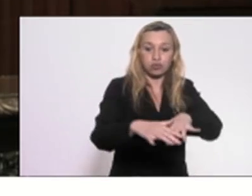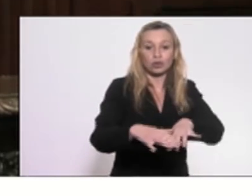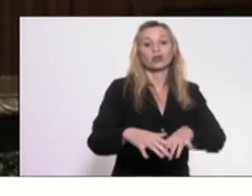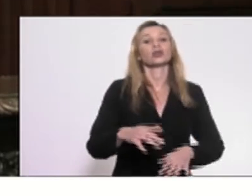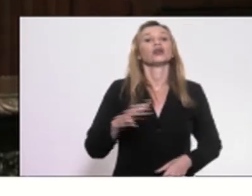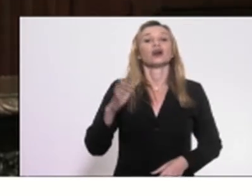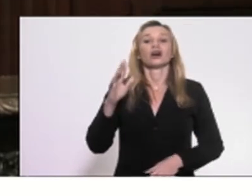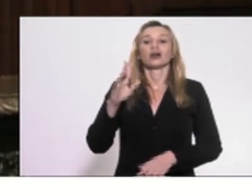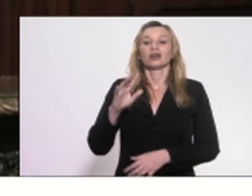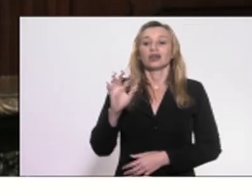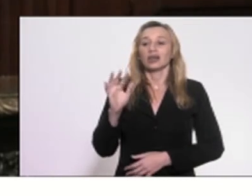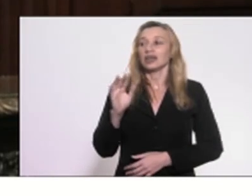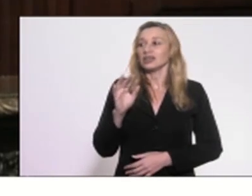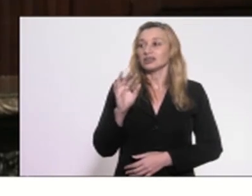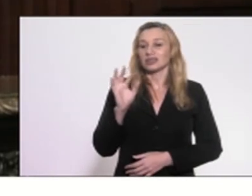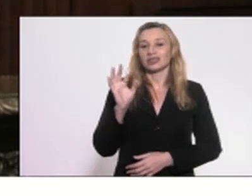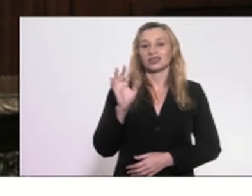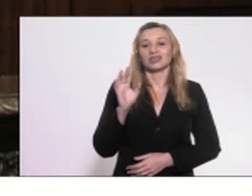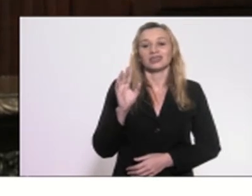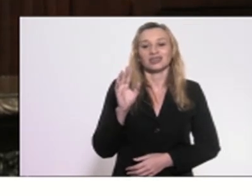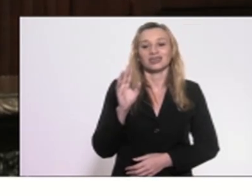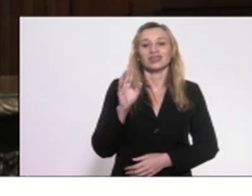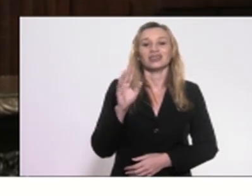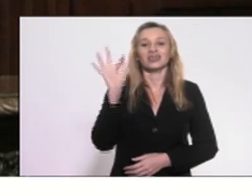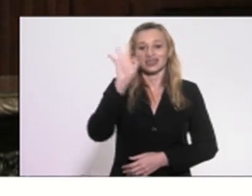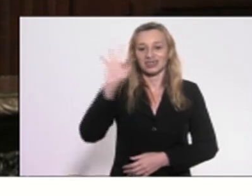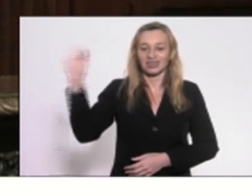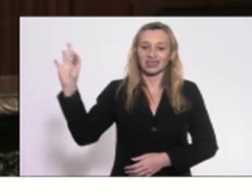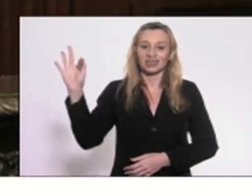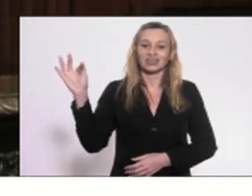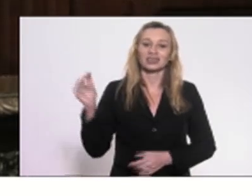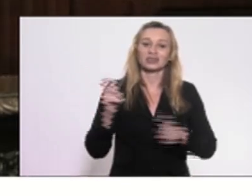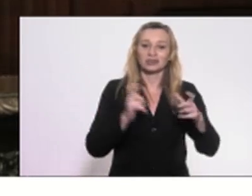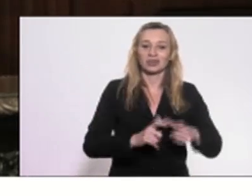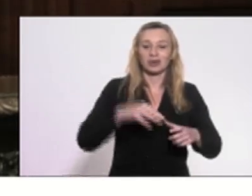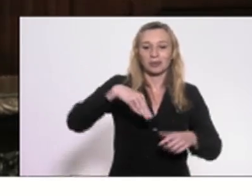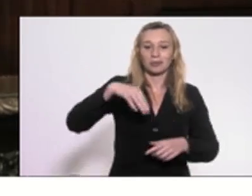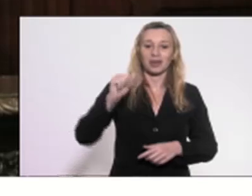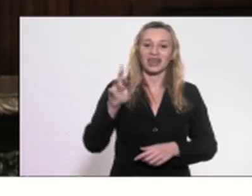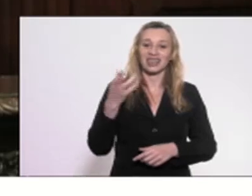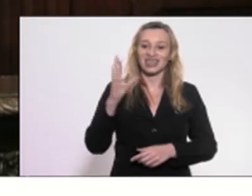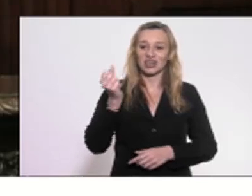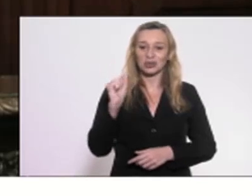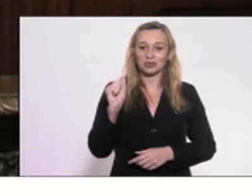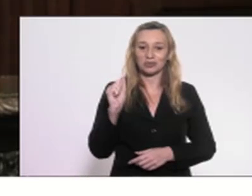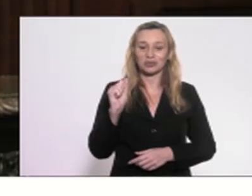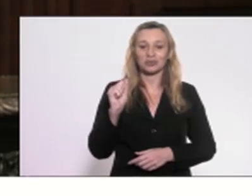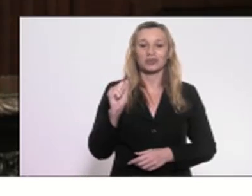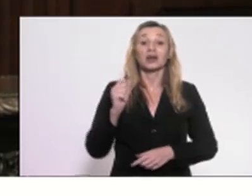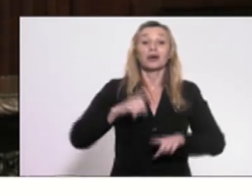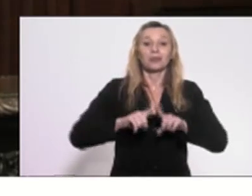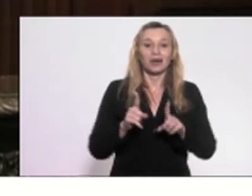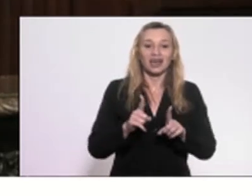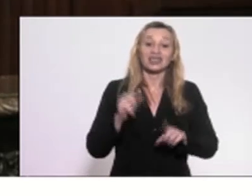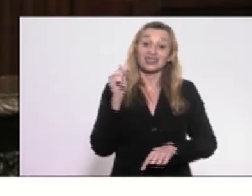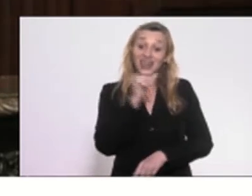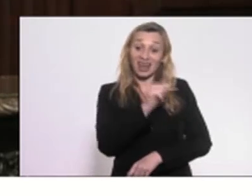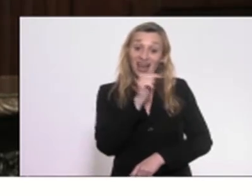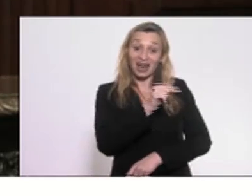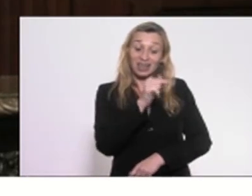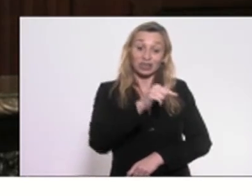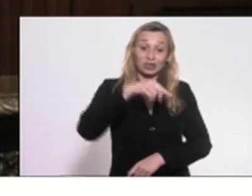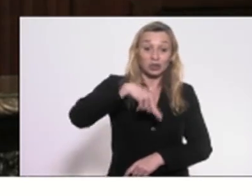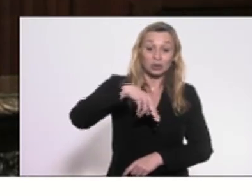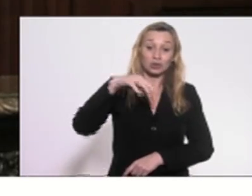francesa no Maranhão. Mas a invasão no Nordeste de